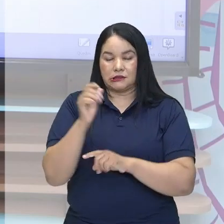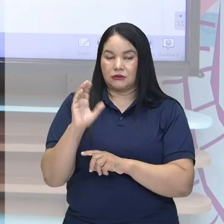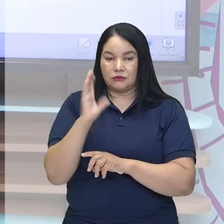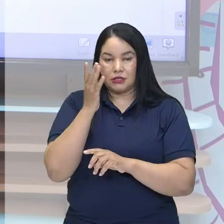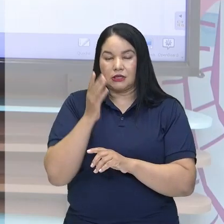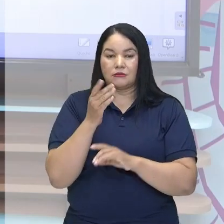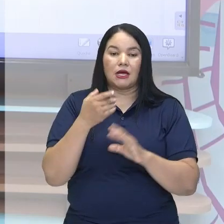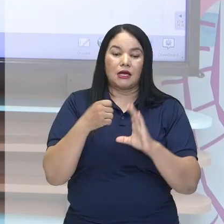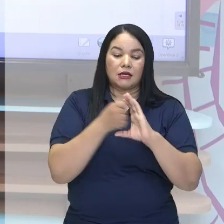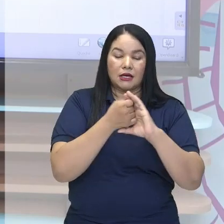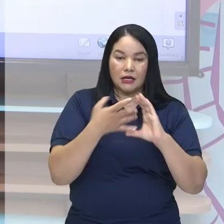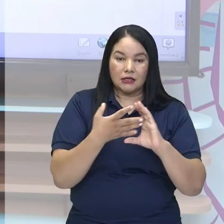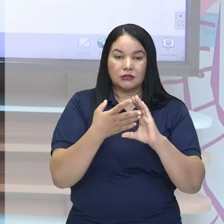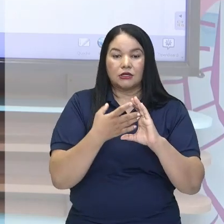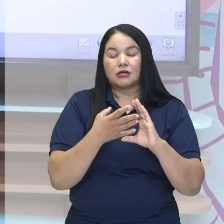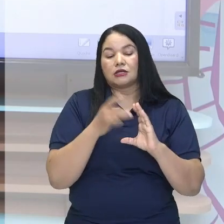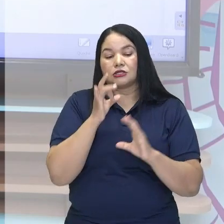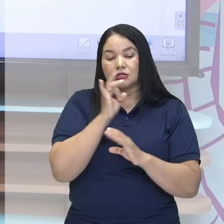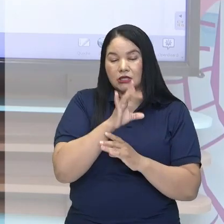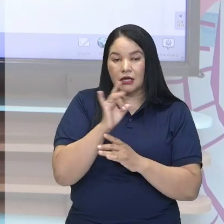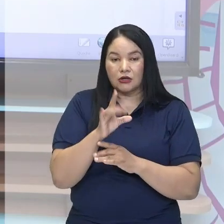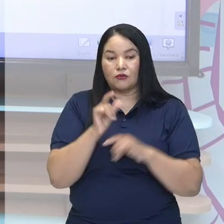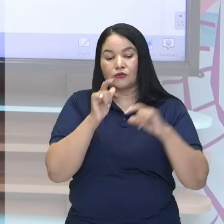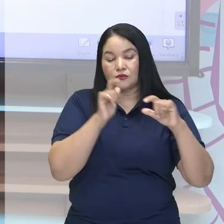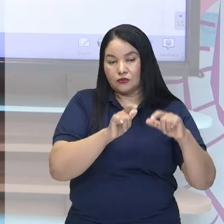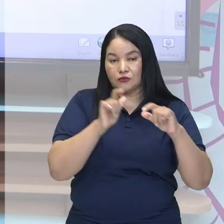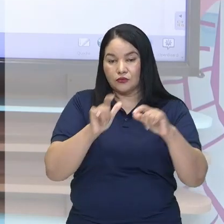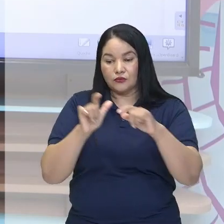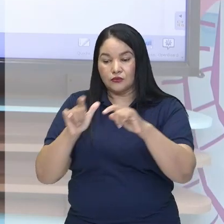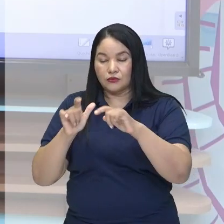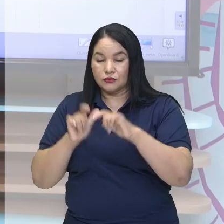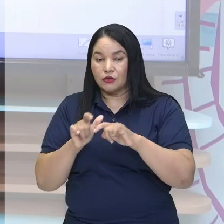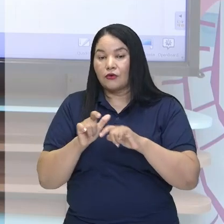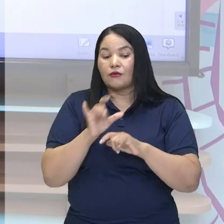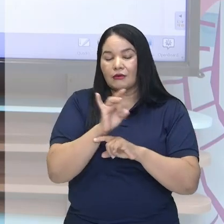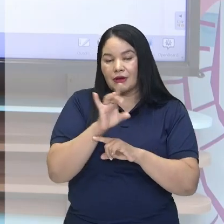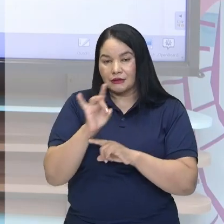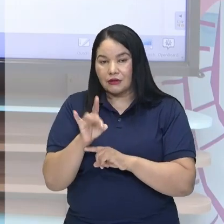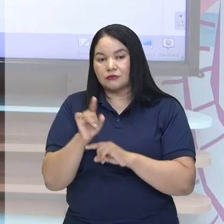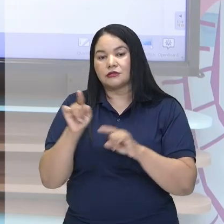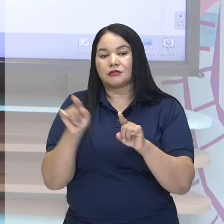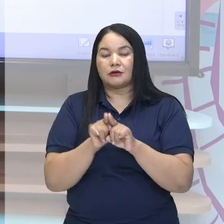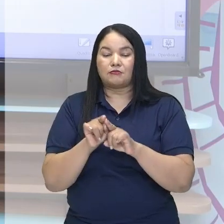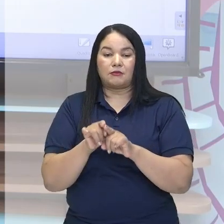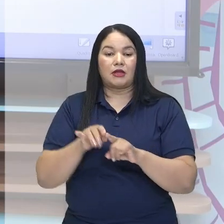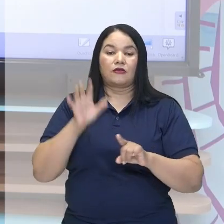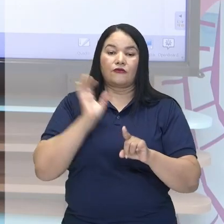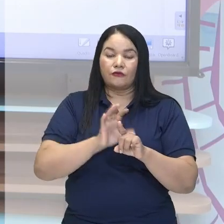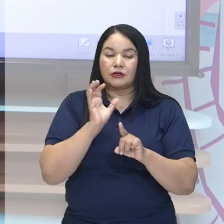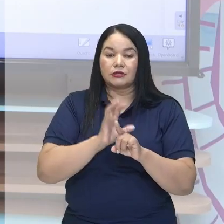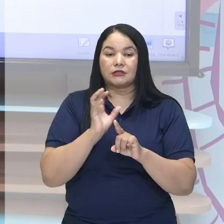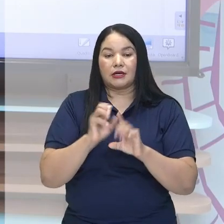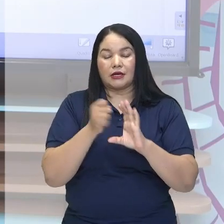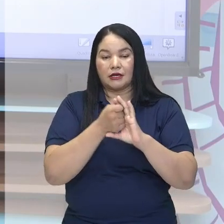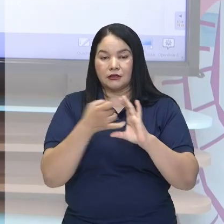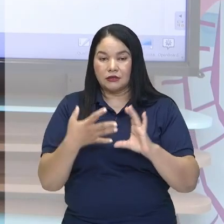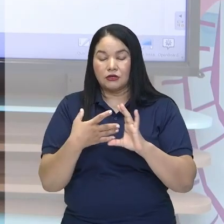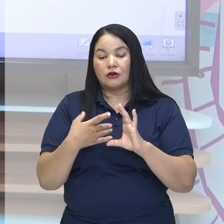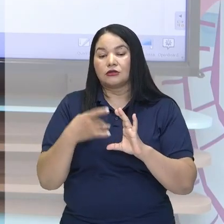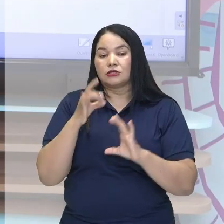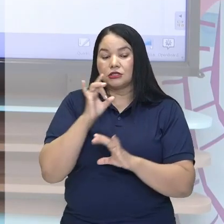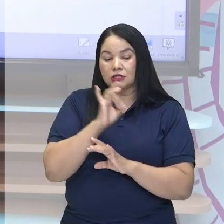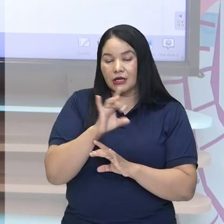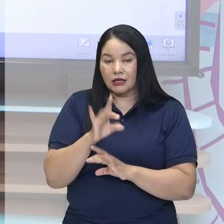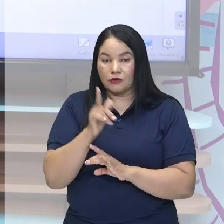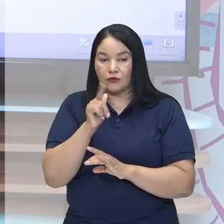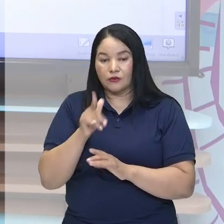características do relevo de cada uma dessas regiões, tudo isso vai influenciar nas características de cada uma dessas